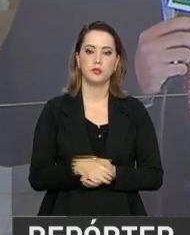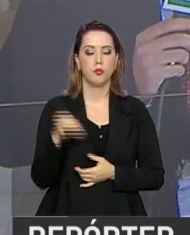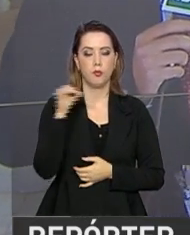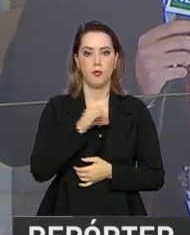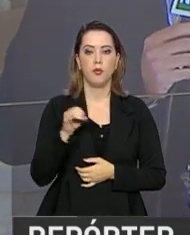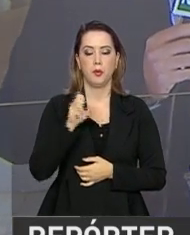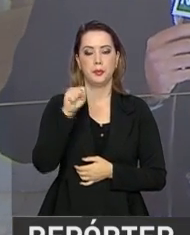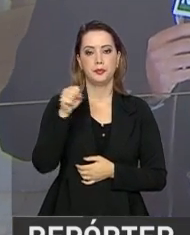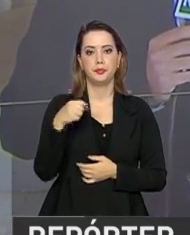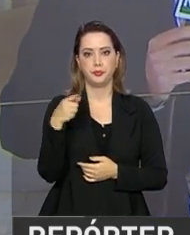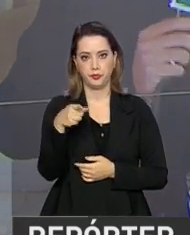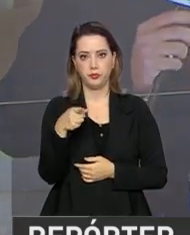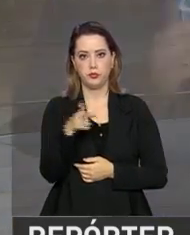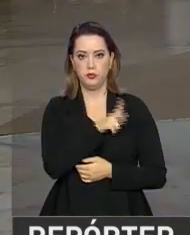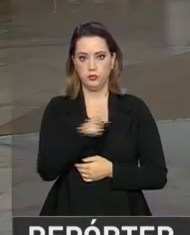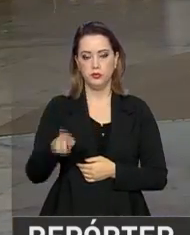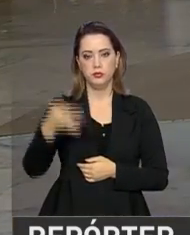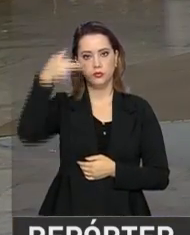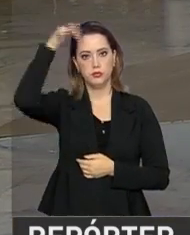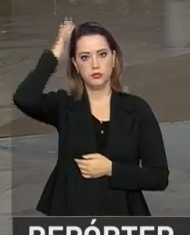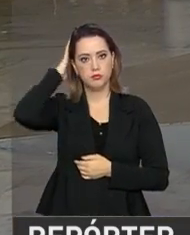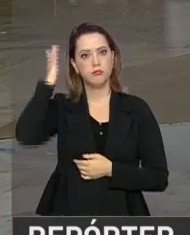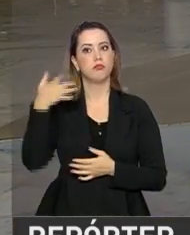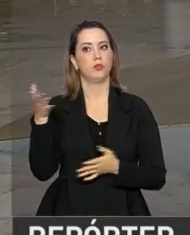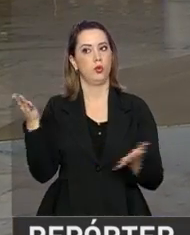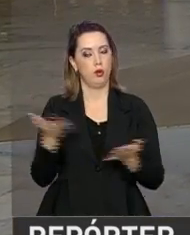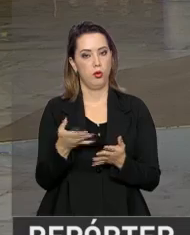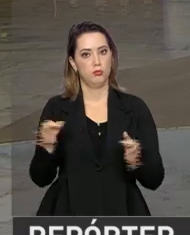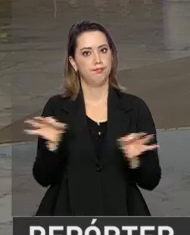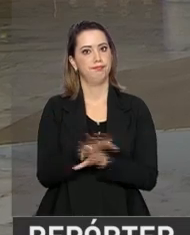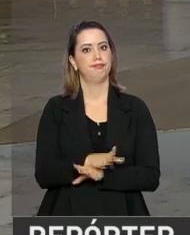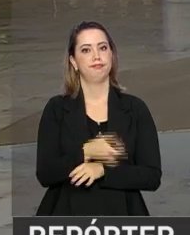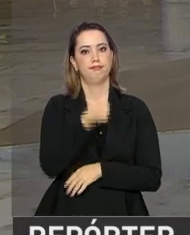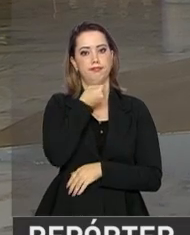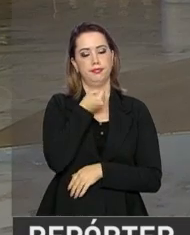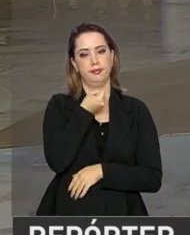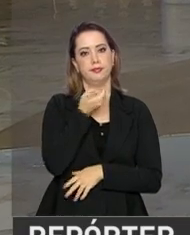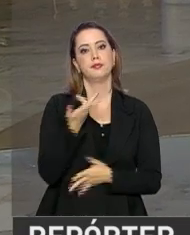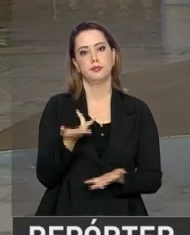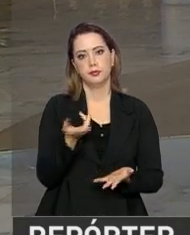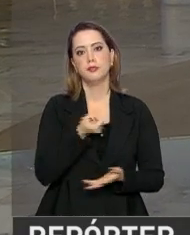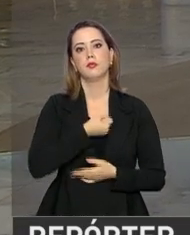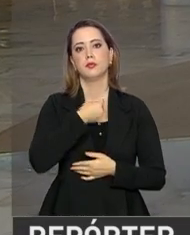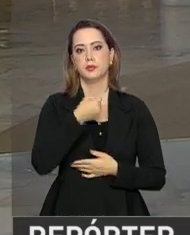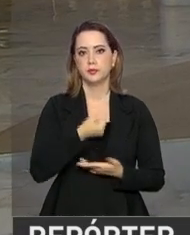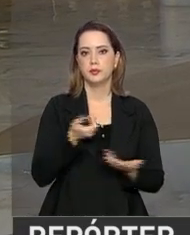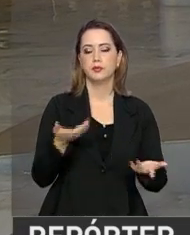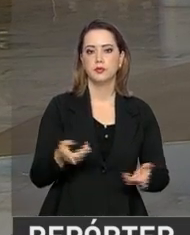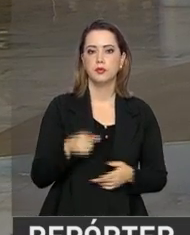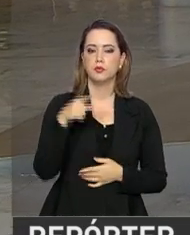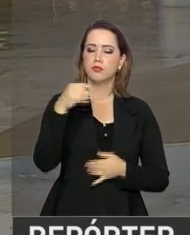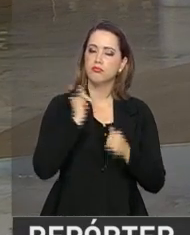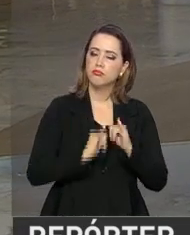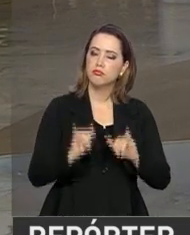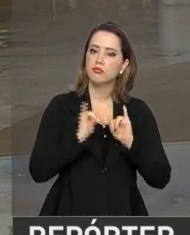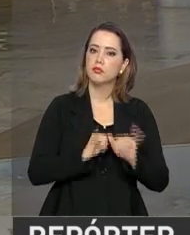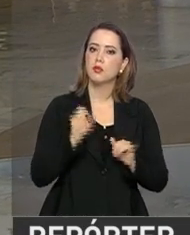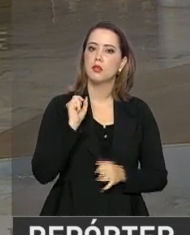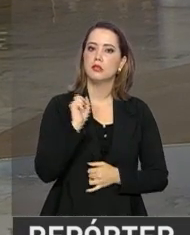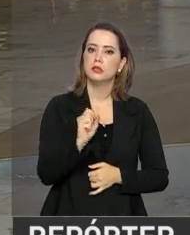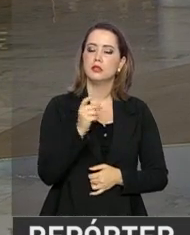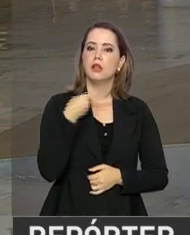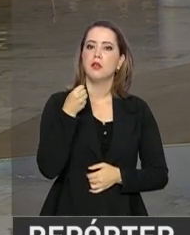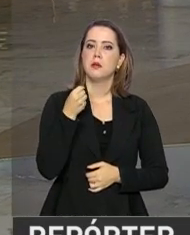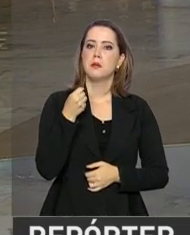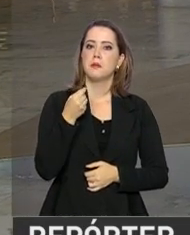Dani exatamente o presidente em exercício Michel temmer acabou de fazer então esse pronunciamento aos jornalistas essa declaração à